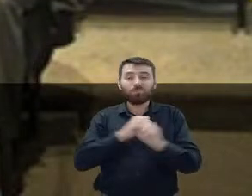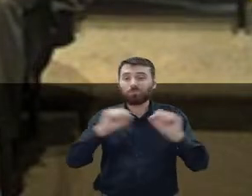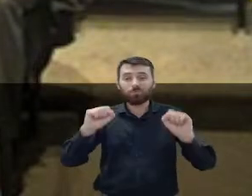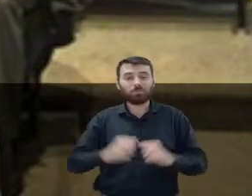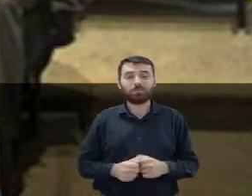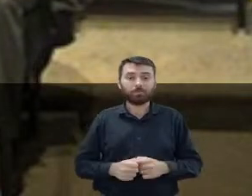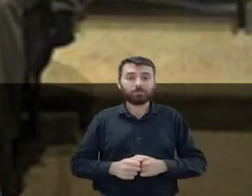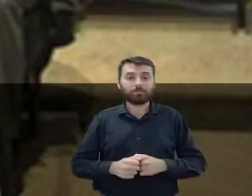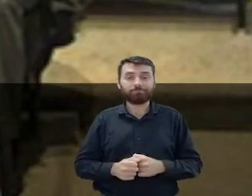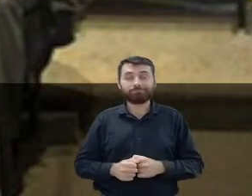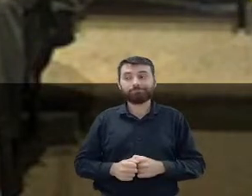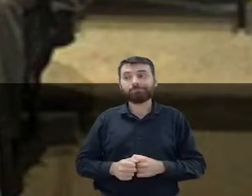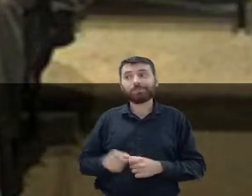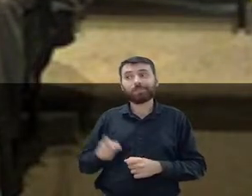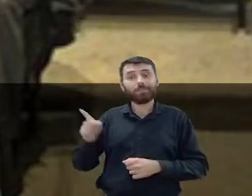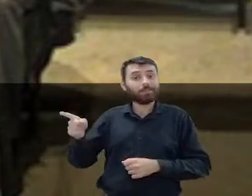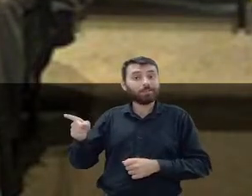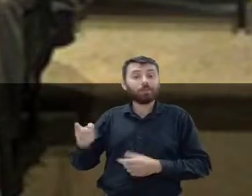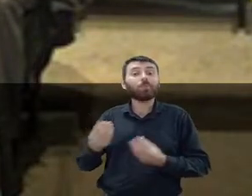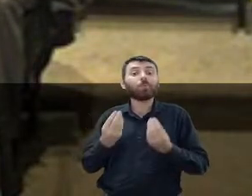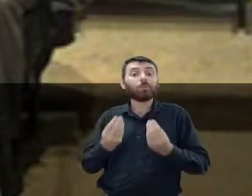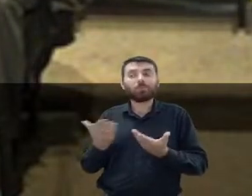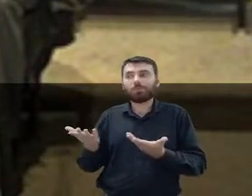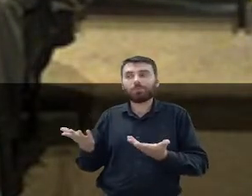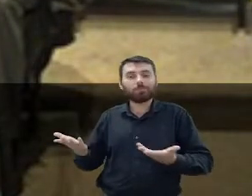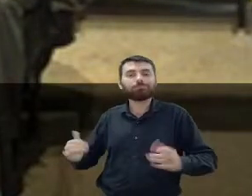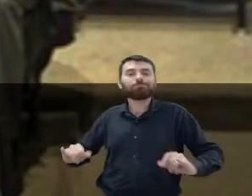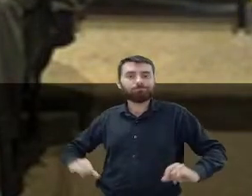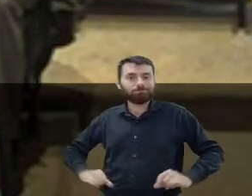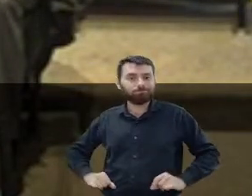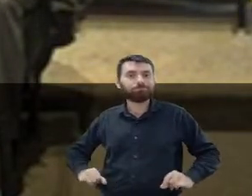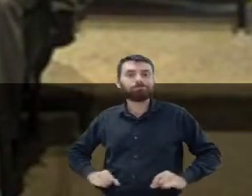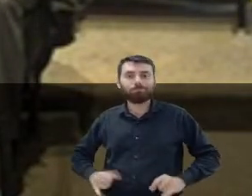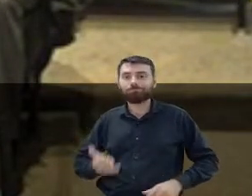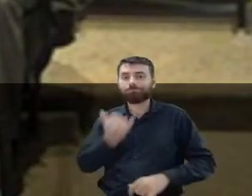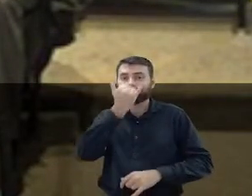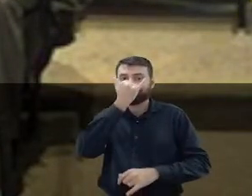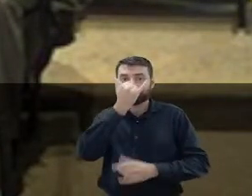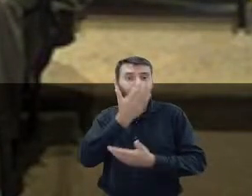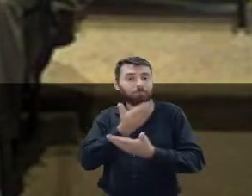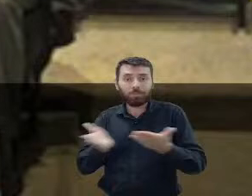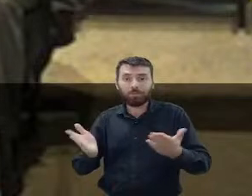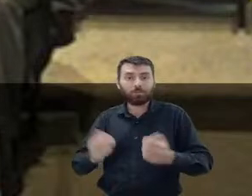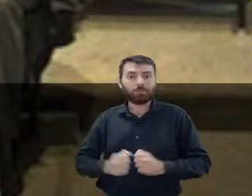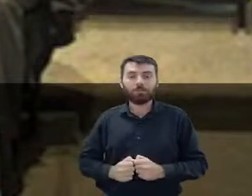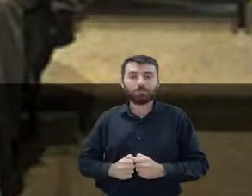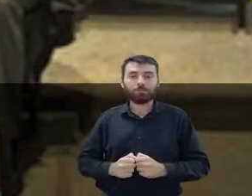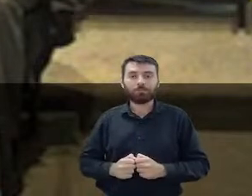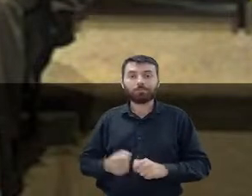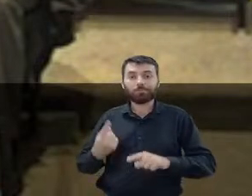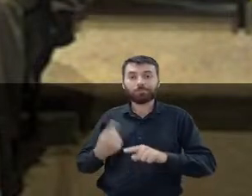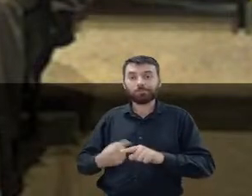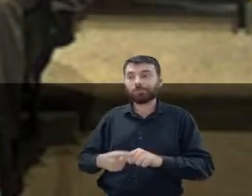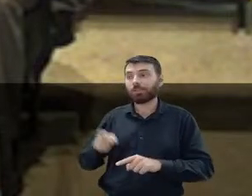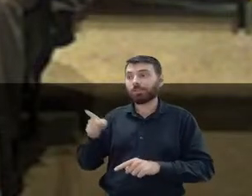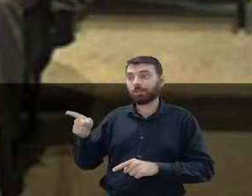está condenada à miséria. Ela está condenada à miséria, porque ela perdeu a qualidade de segurada e perdeu a capacidade